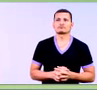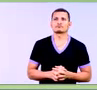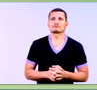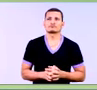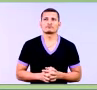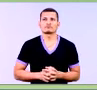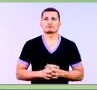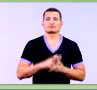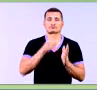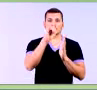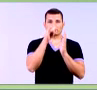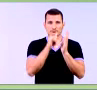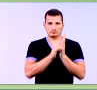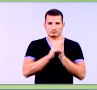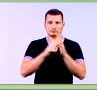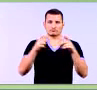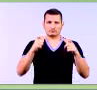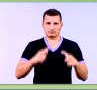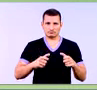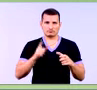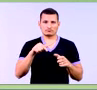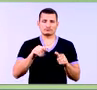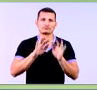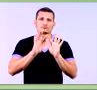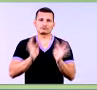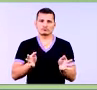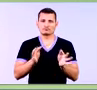A instalação local é bastante